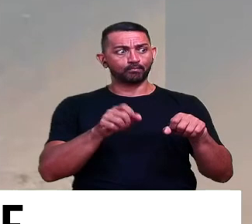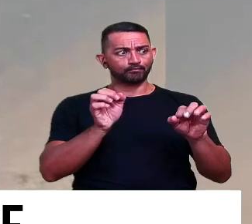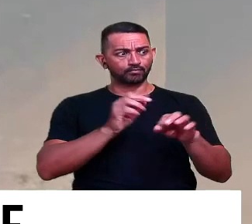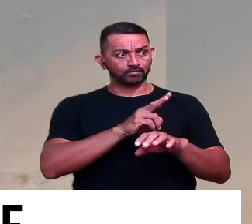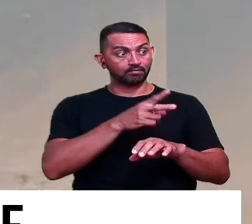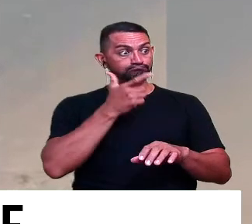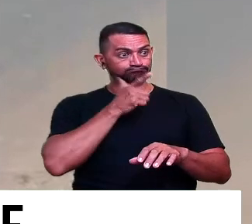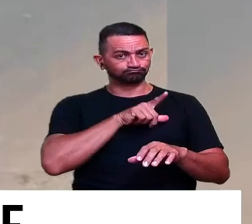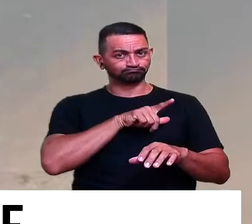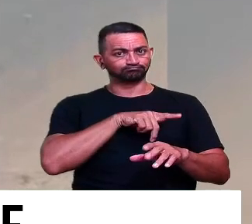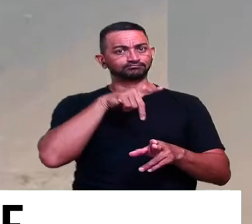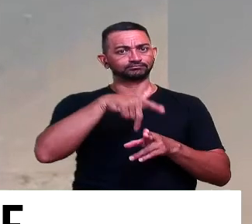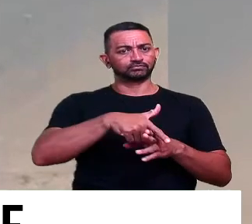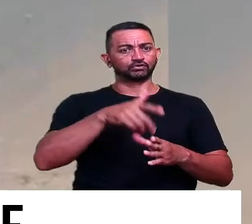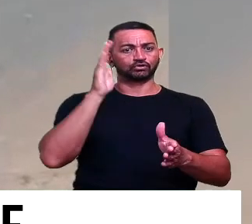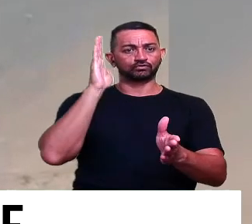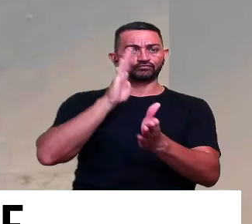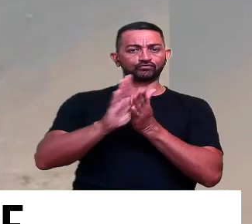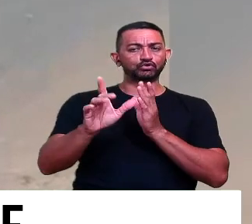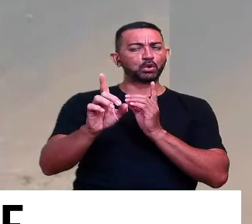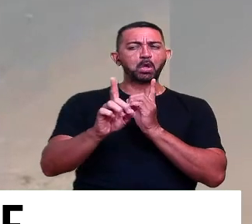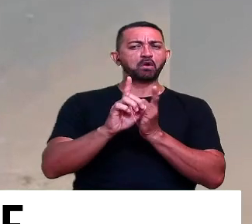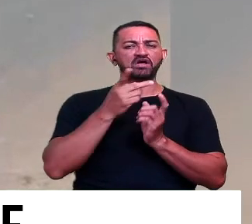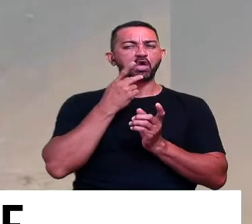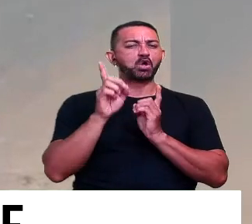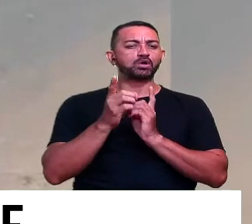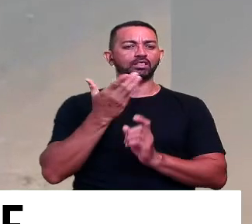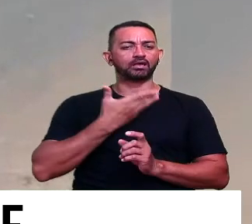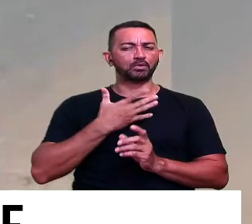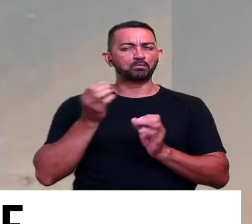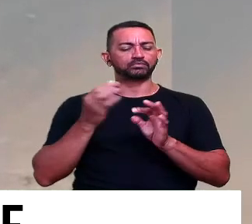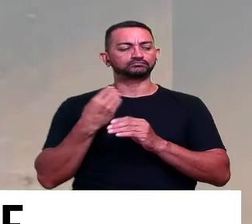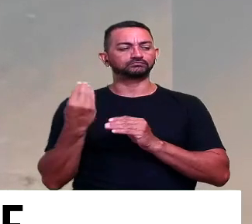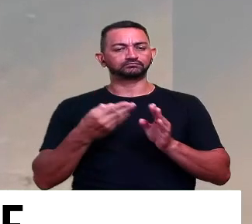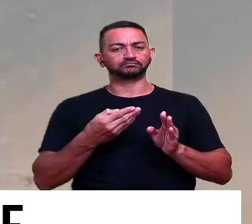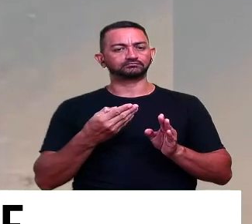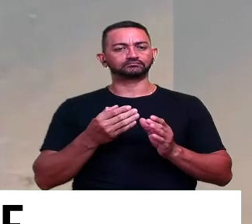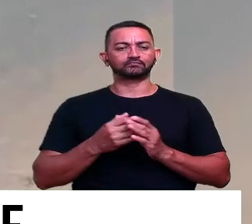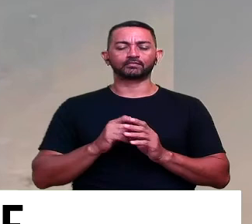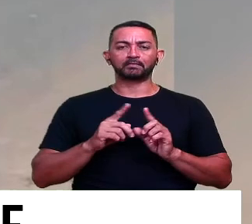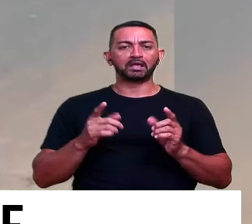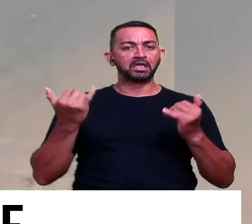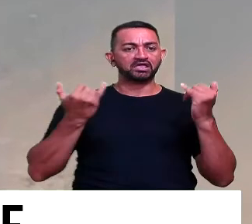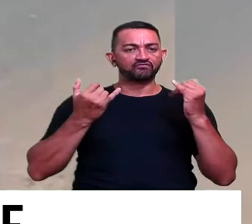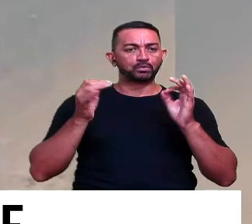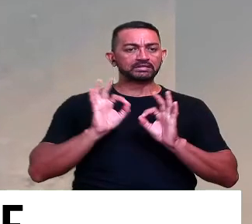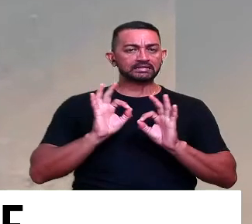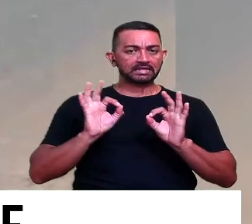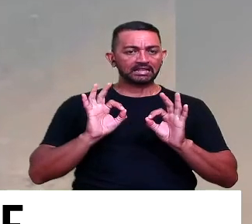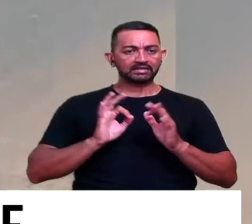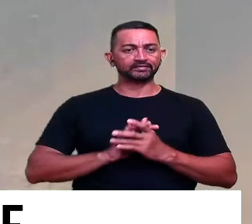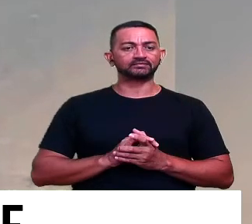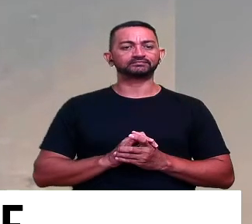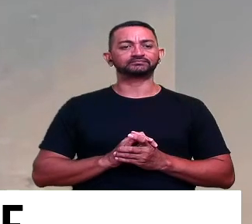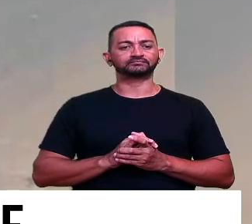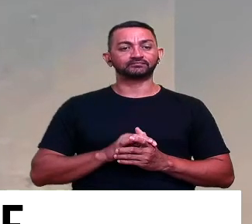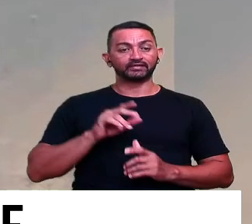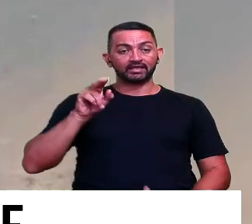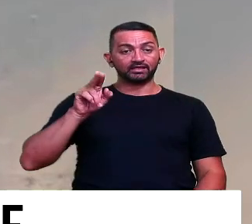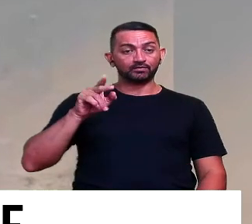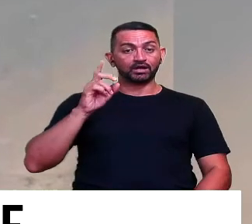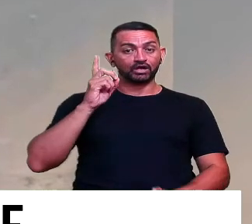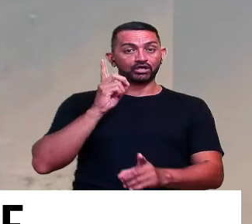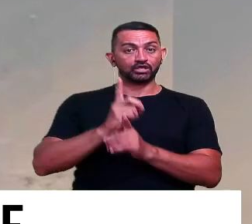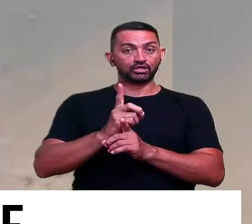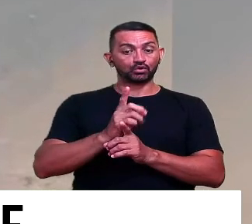que aí ele sumiu ele pediu a moto disse que ia se encontrar com um amigo e logo devolvia mas ele não deu informação não deu notícia